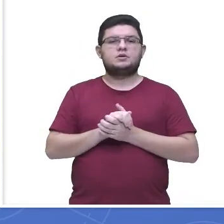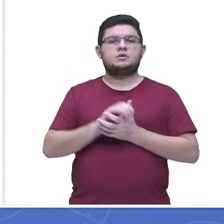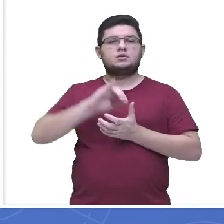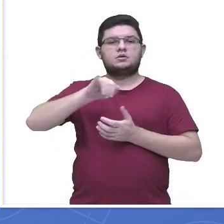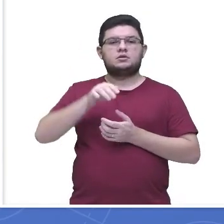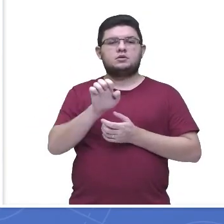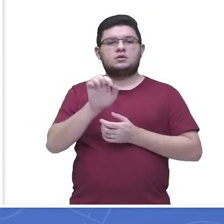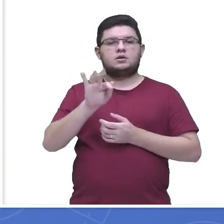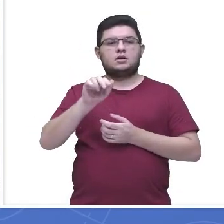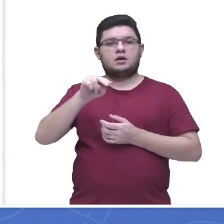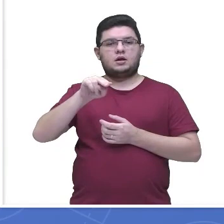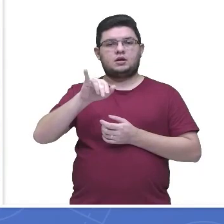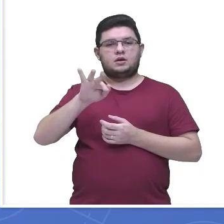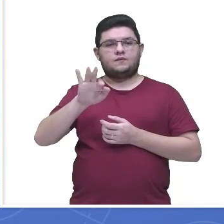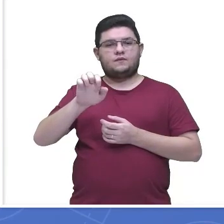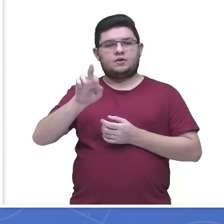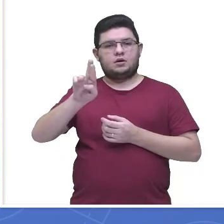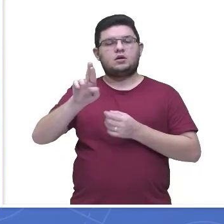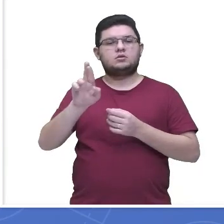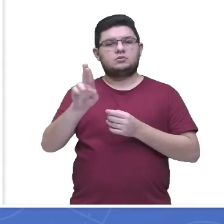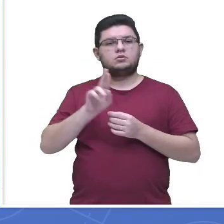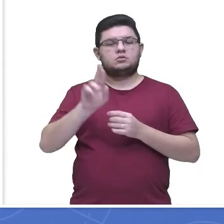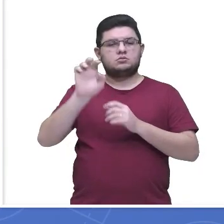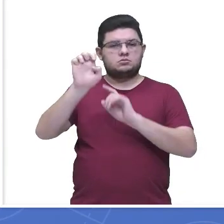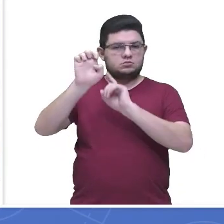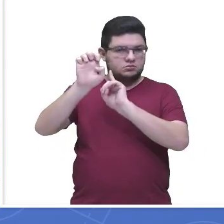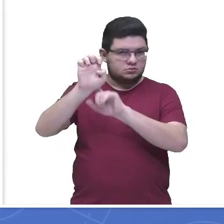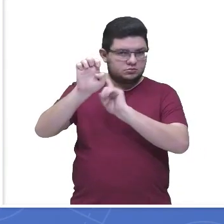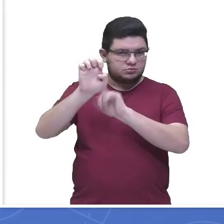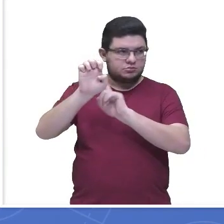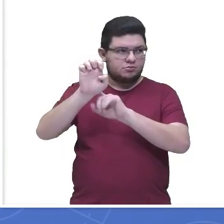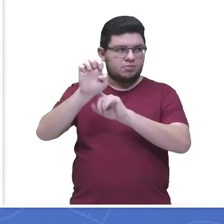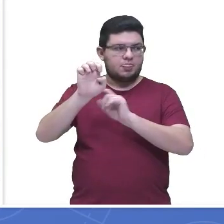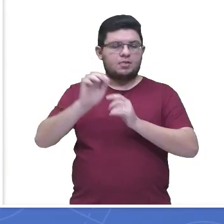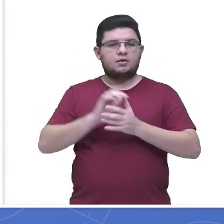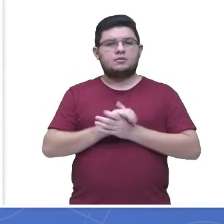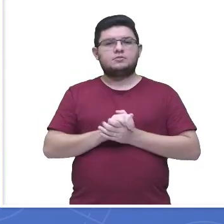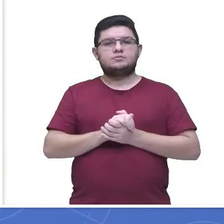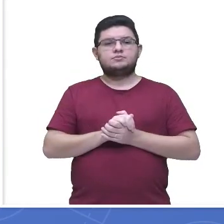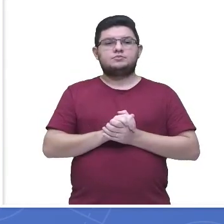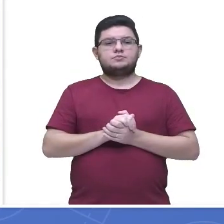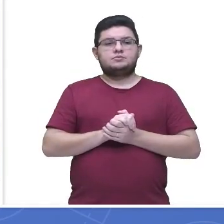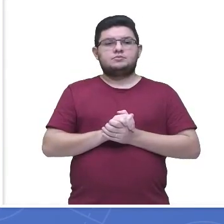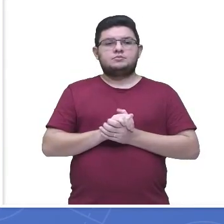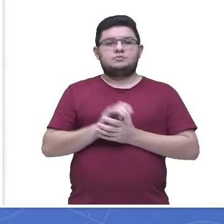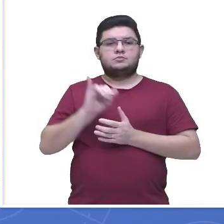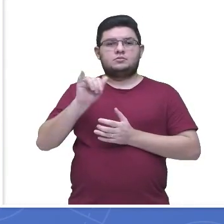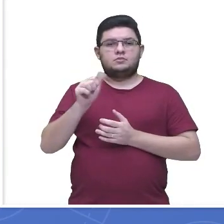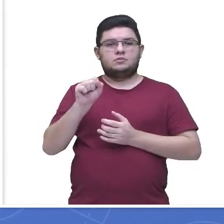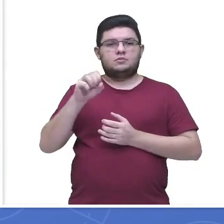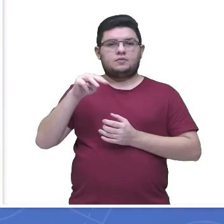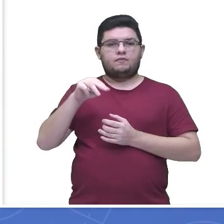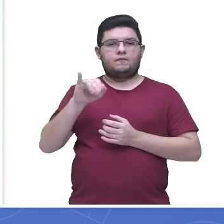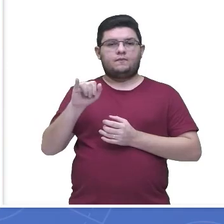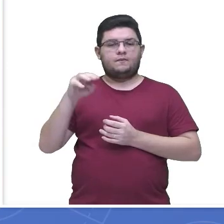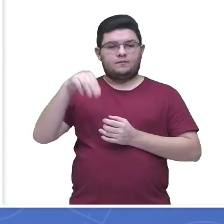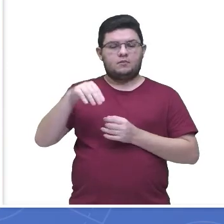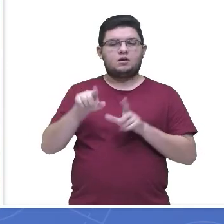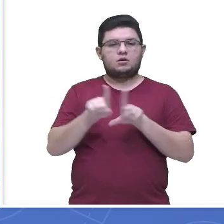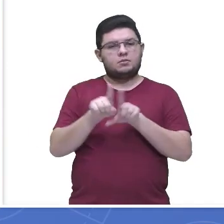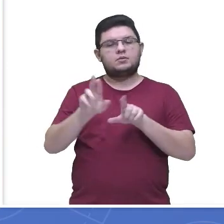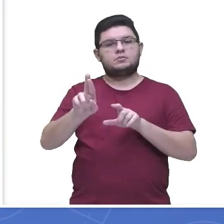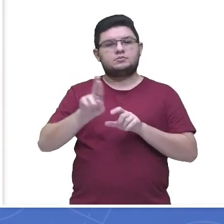ali. Primeira questão, letra E, carioteca. Quem mais? Nós temos a Yasmin que respondeu letra E também.